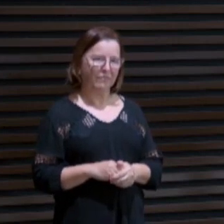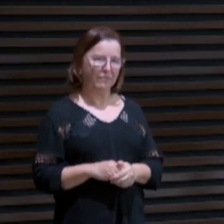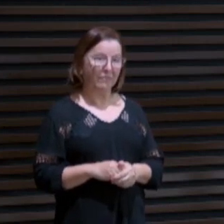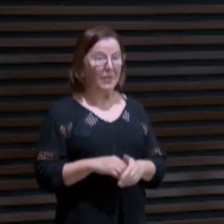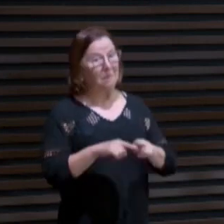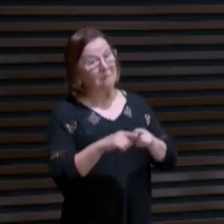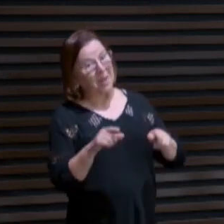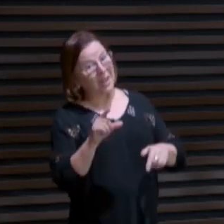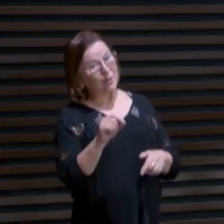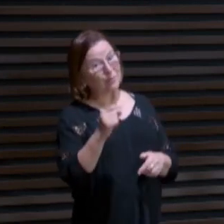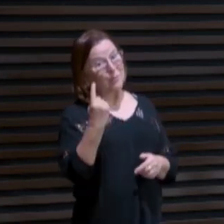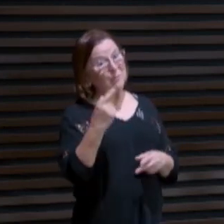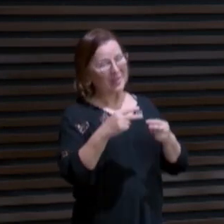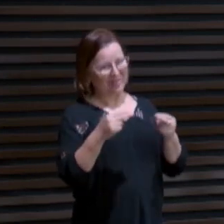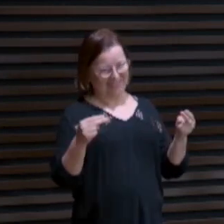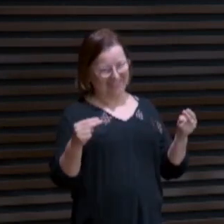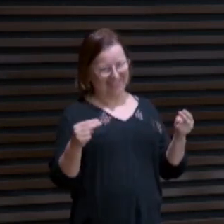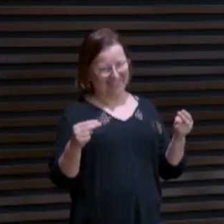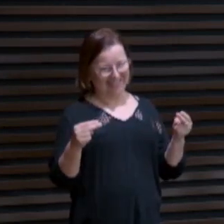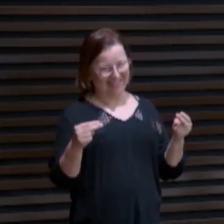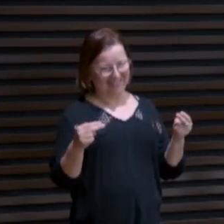Porém, descobrimos uma coisa: